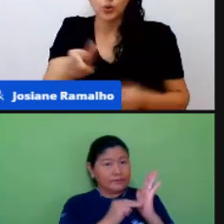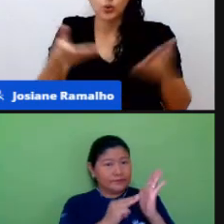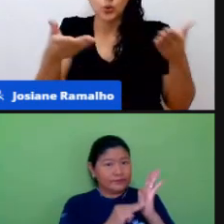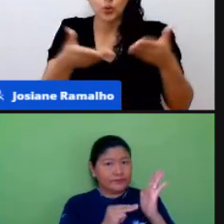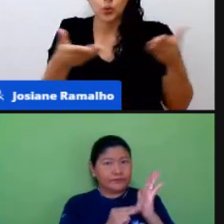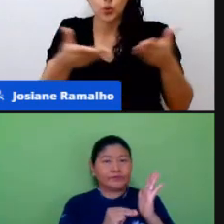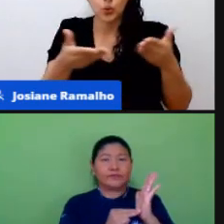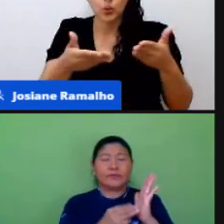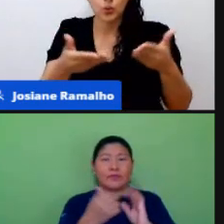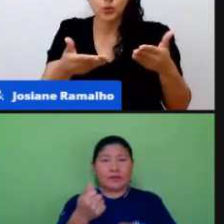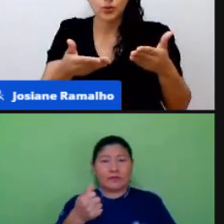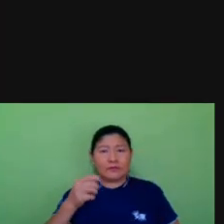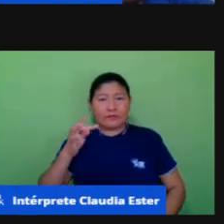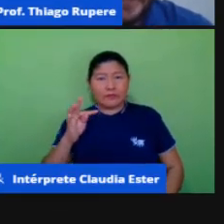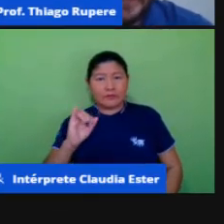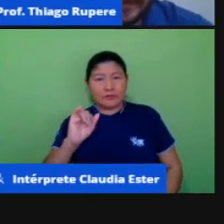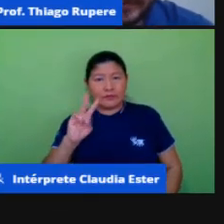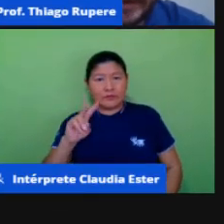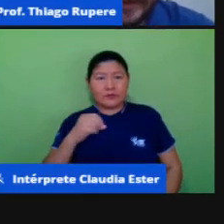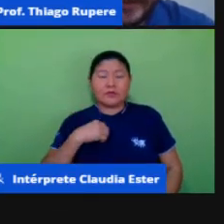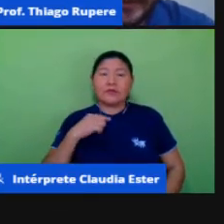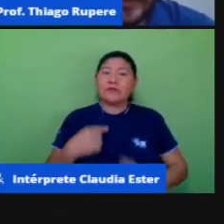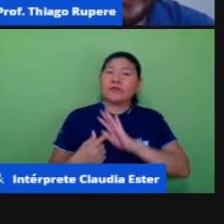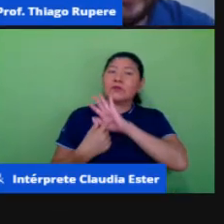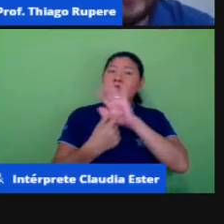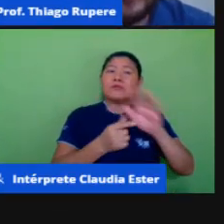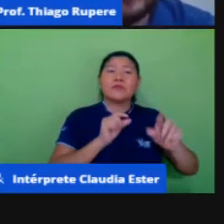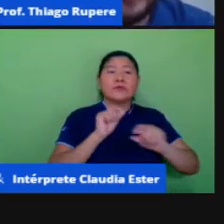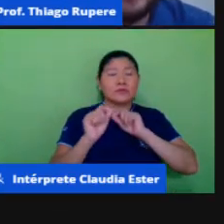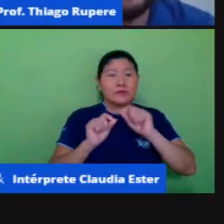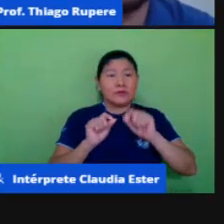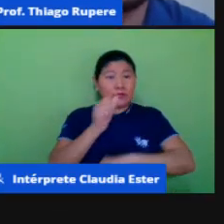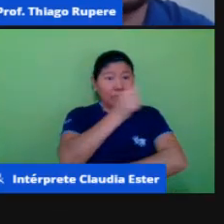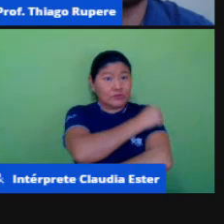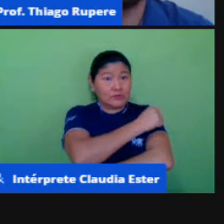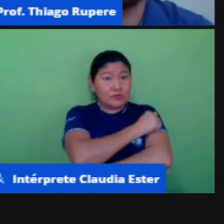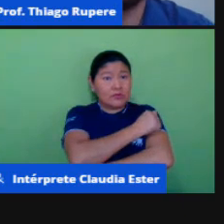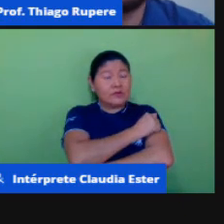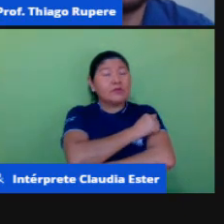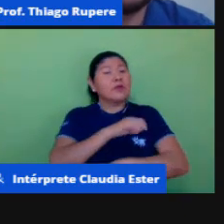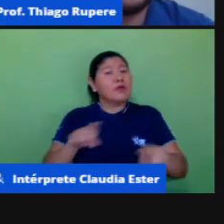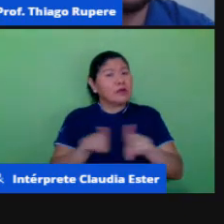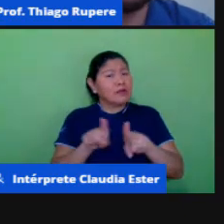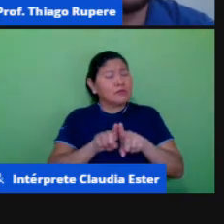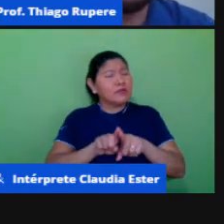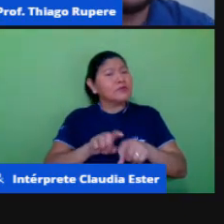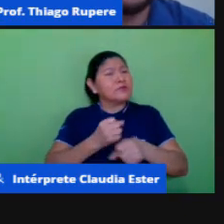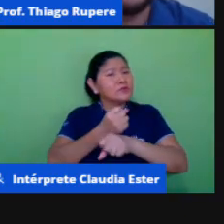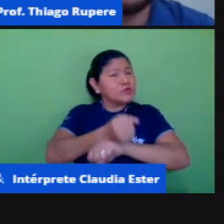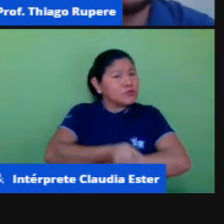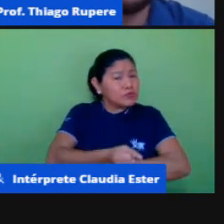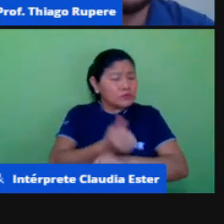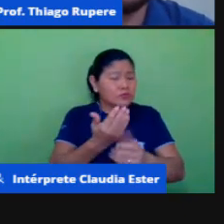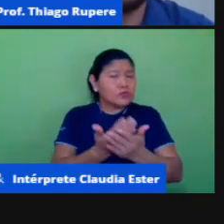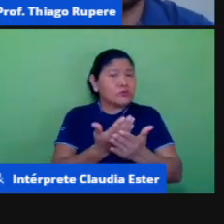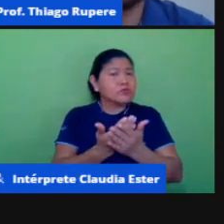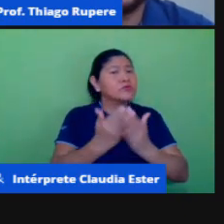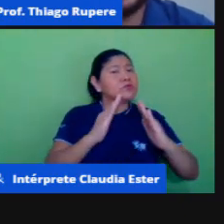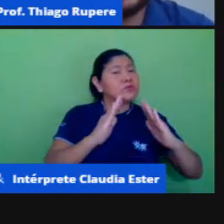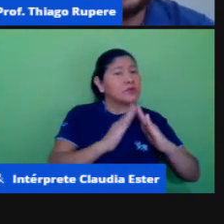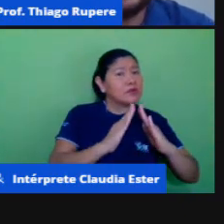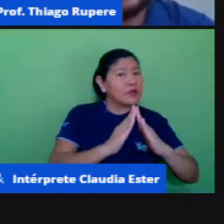o conhecimento em outras fontes. Eu me lembro que quando a gente estudava, no meu caso, né, a gente